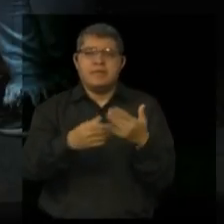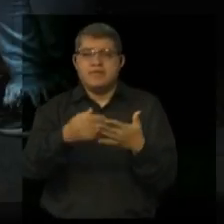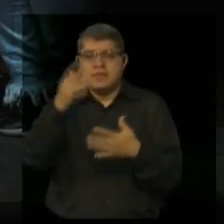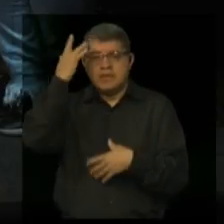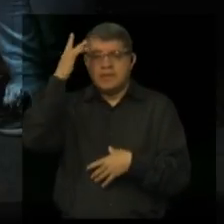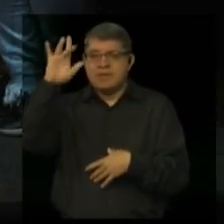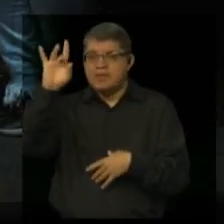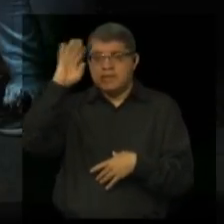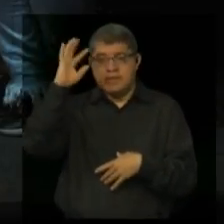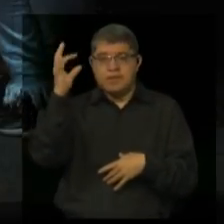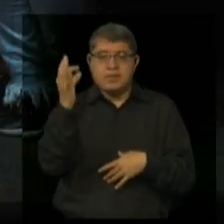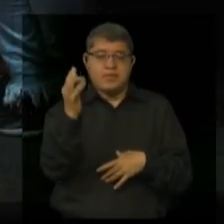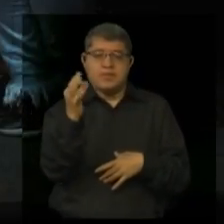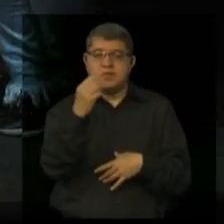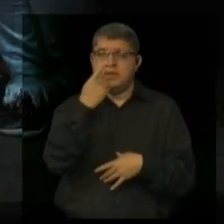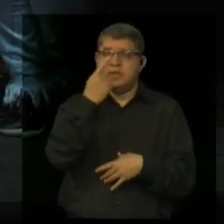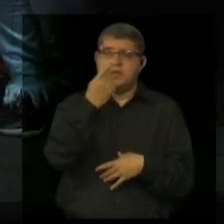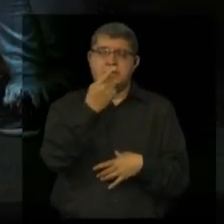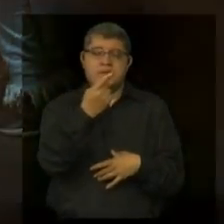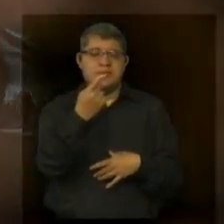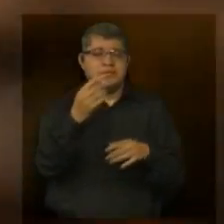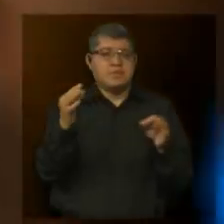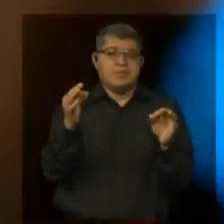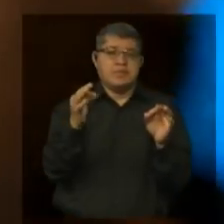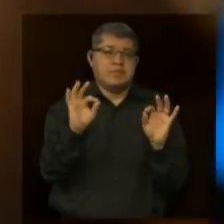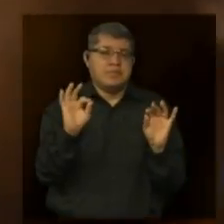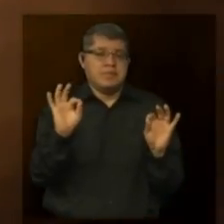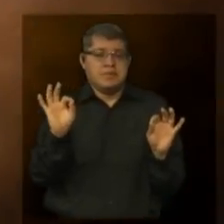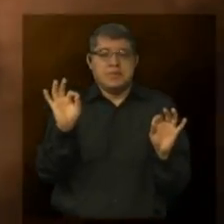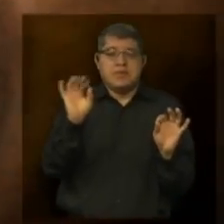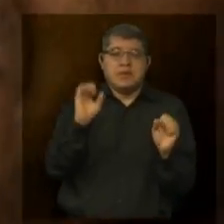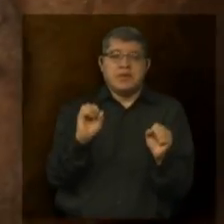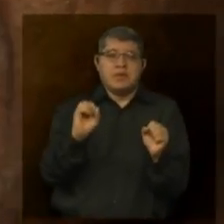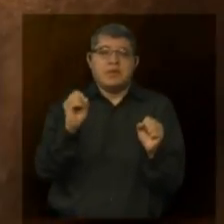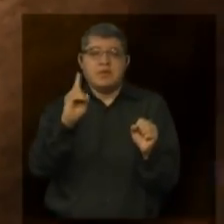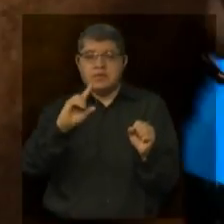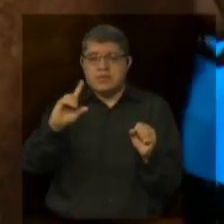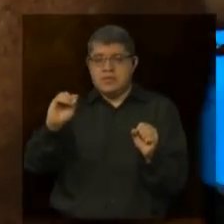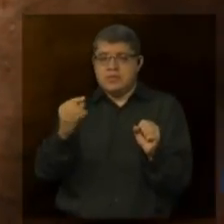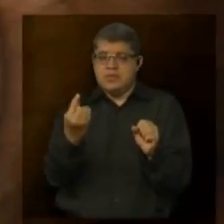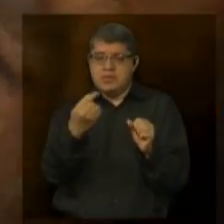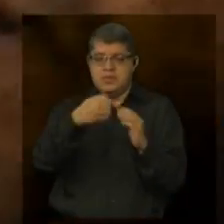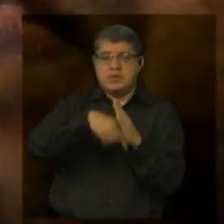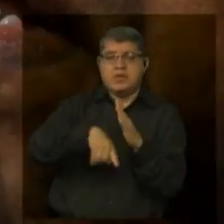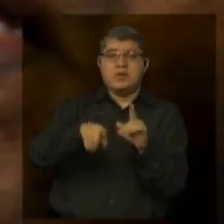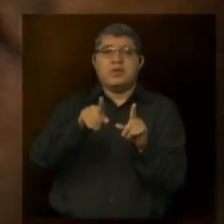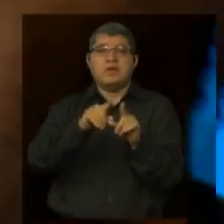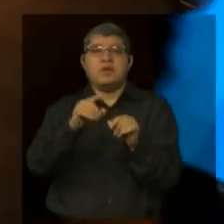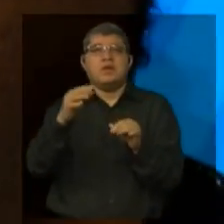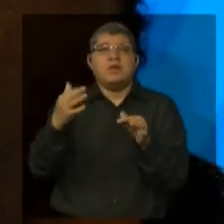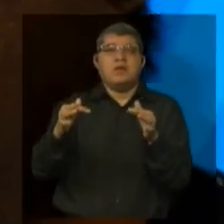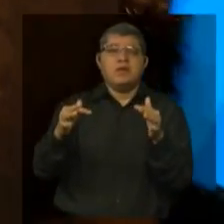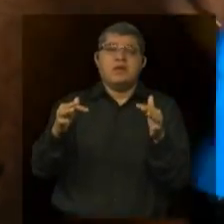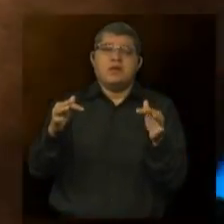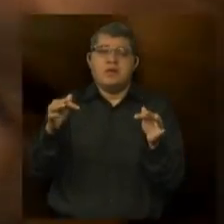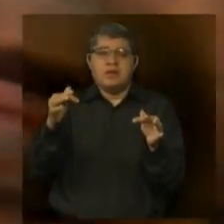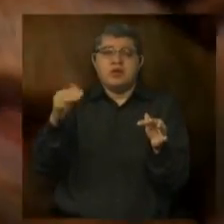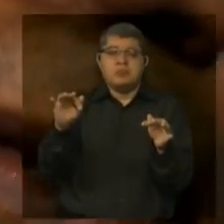Eu não sei ao certo. Quem foge do abismo pode se ferir.